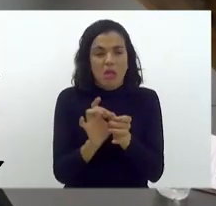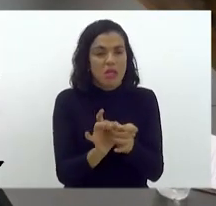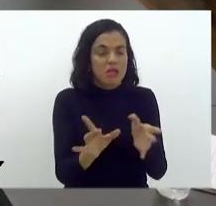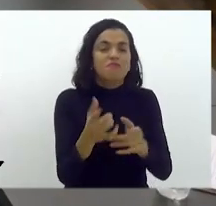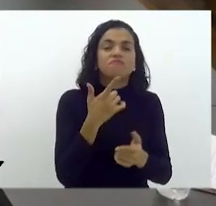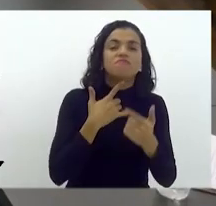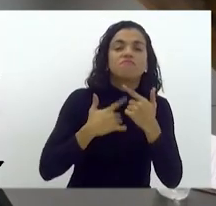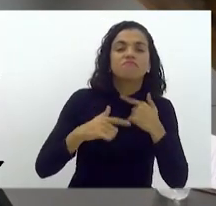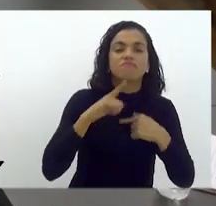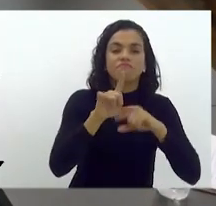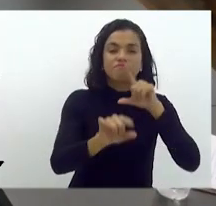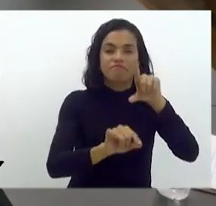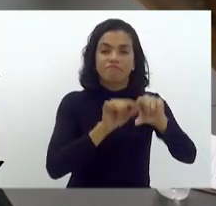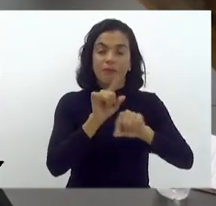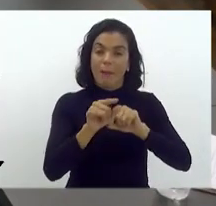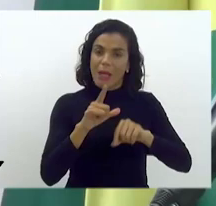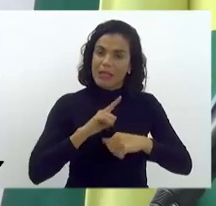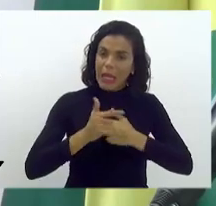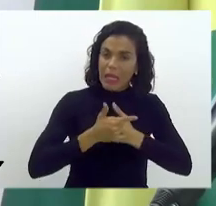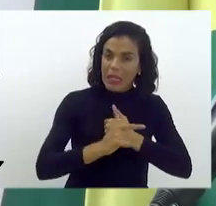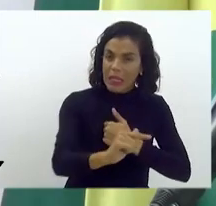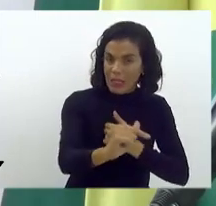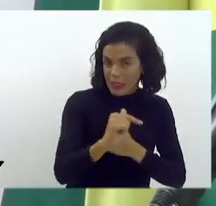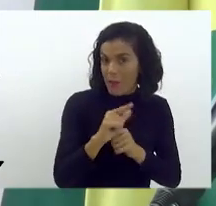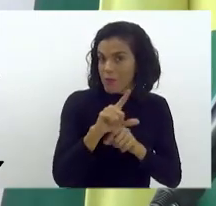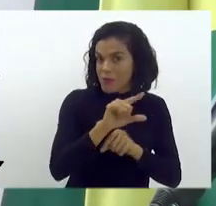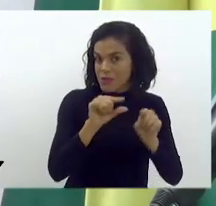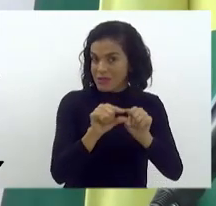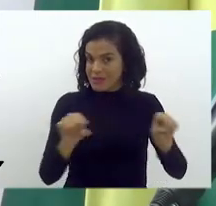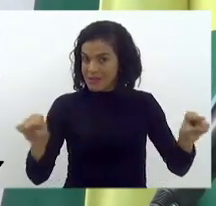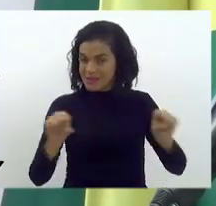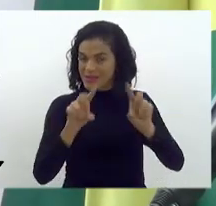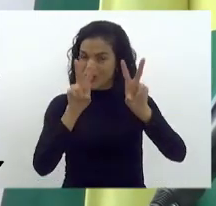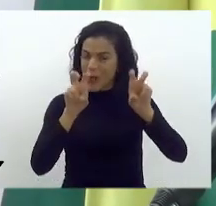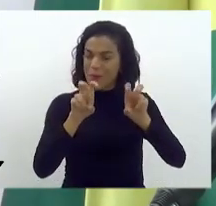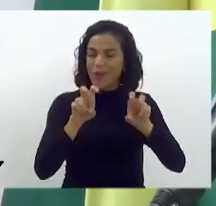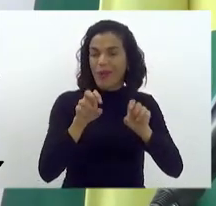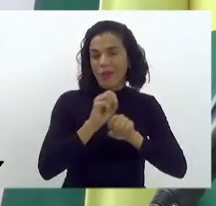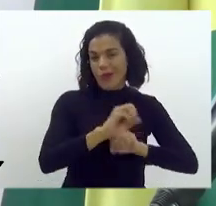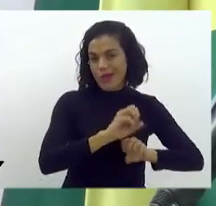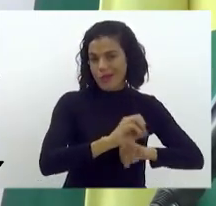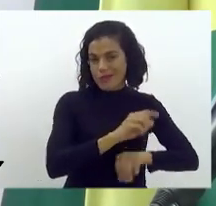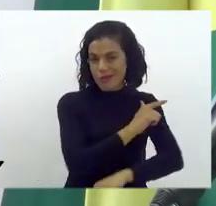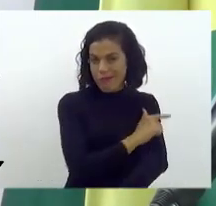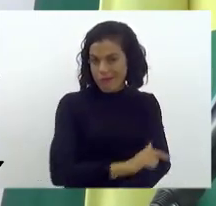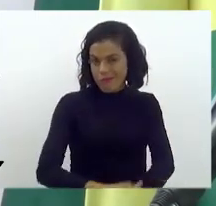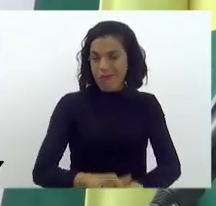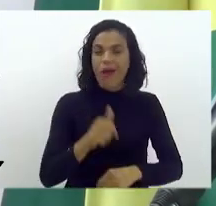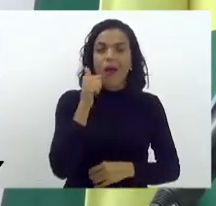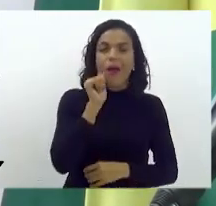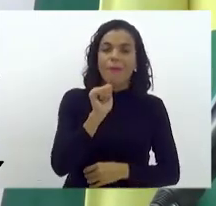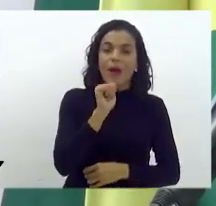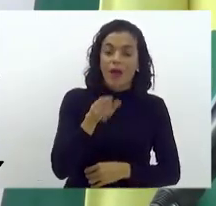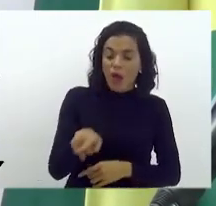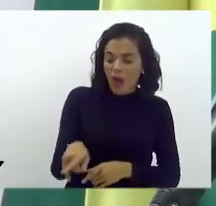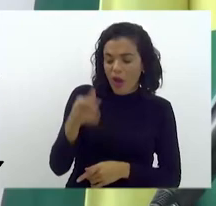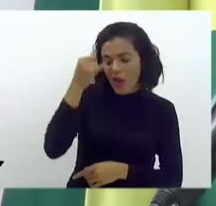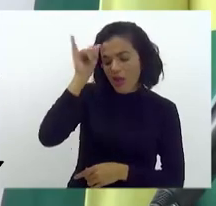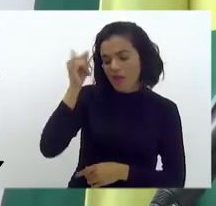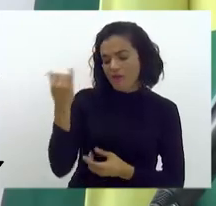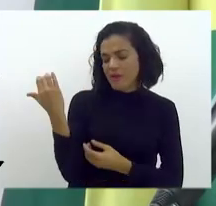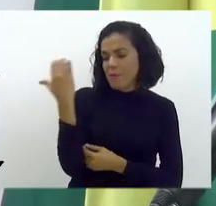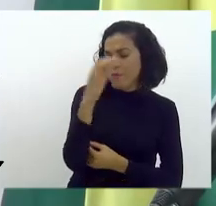mas tudo a gente tem consequência então eu pego a fala que ela falou sobre a educação nós temos que educar as nossas irmãs eu não expor nossos filhos não